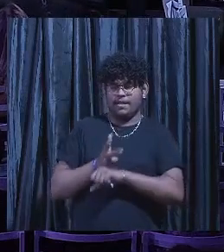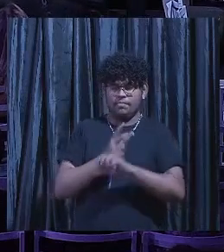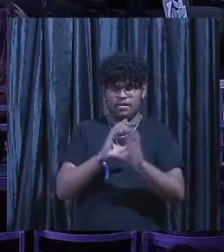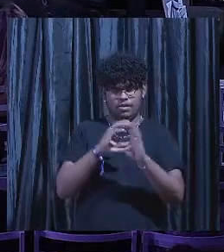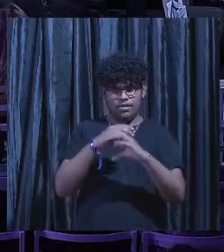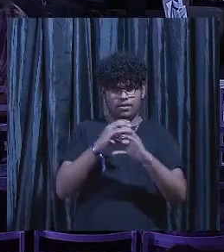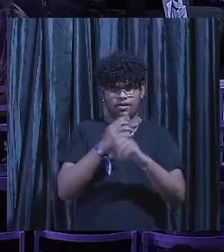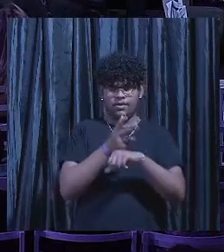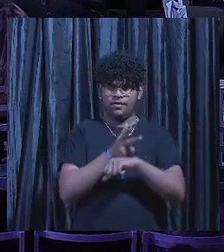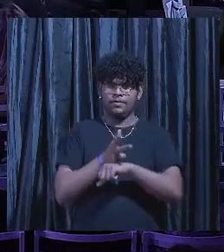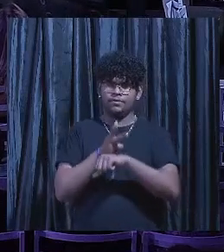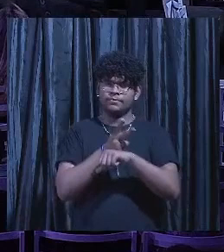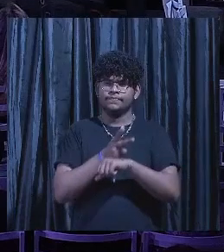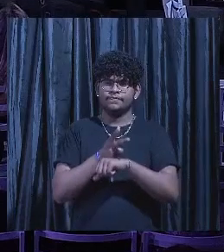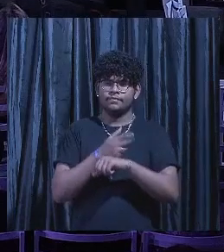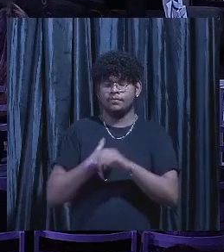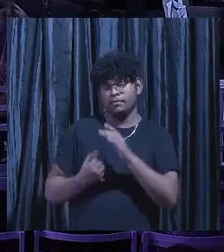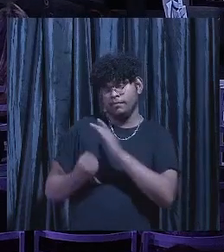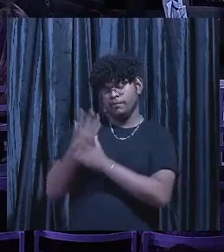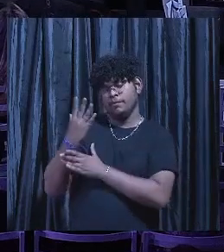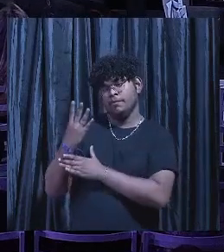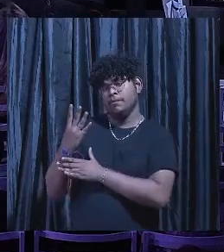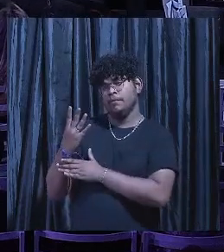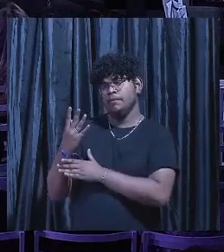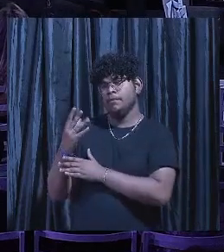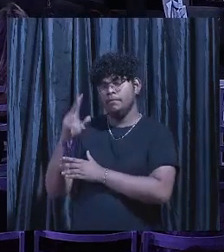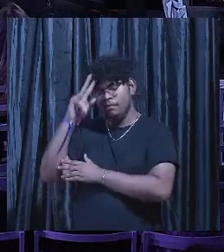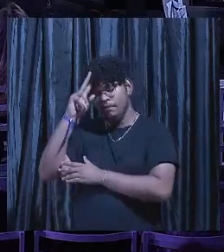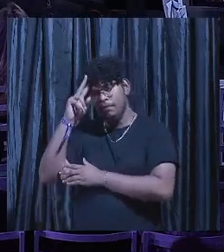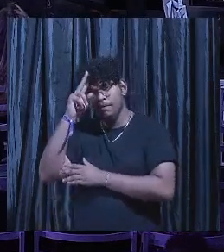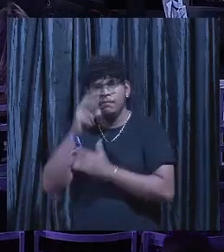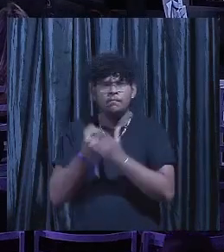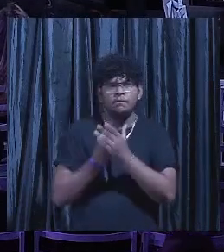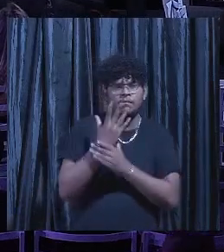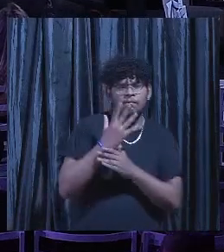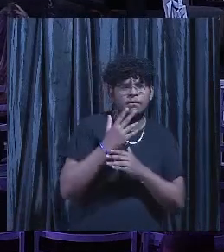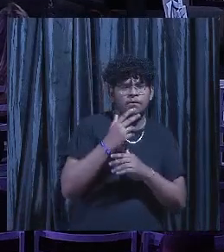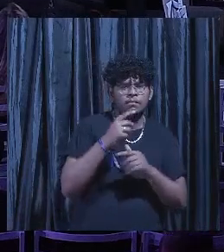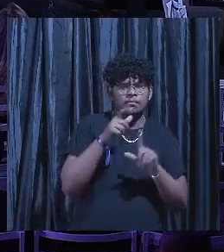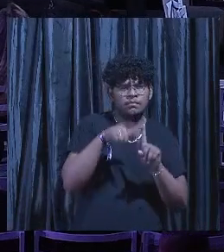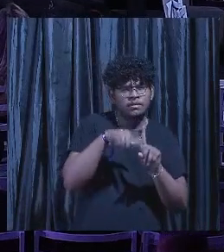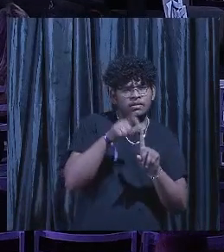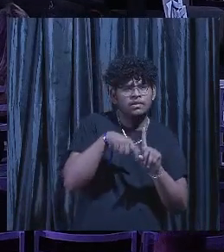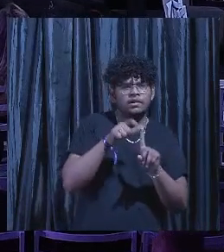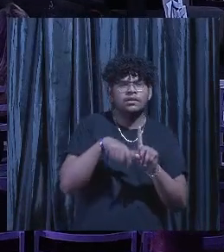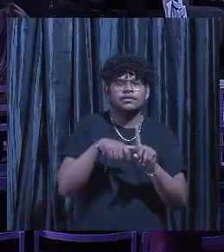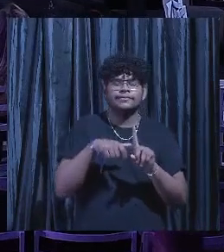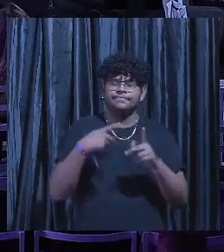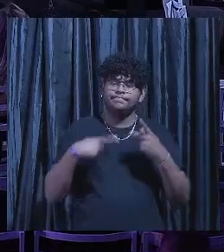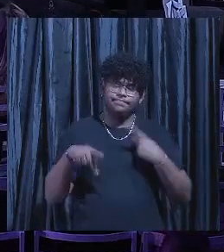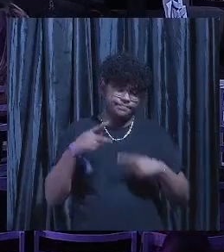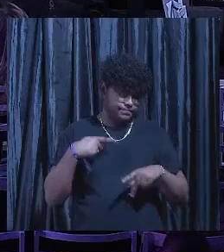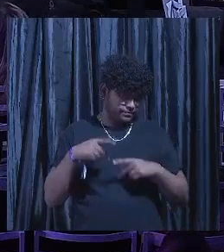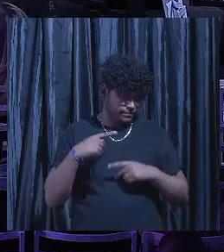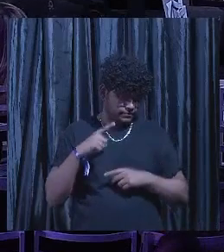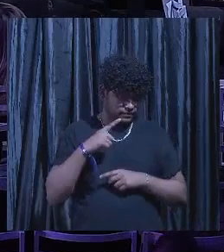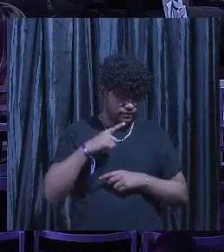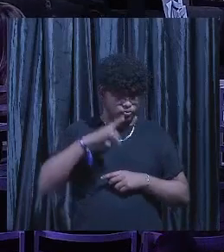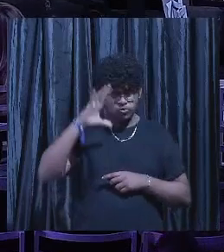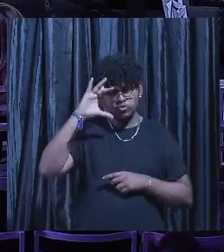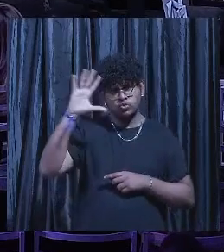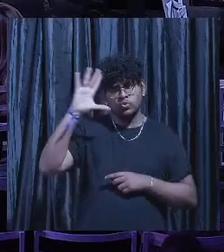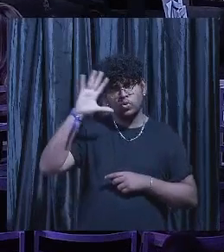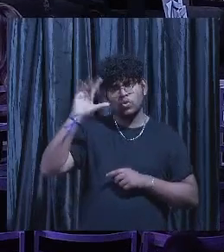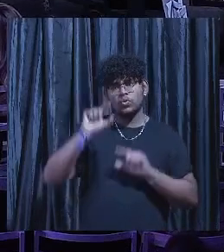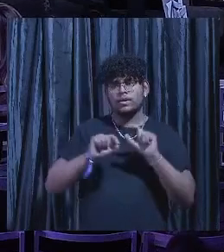Criar histórias, criar personagens. E ela tinha um sonho gigantesco desde criança, ganhar